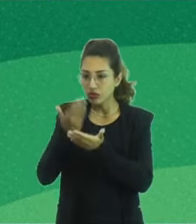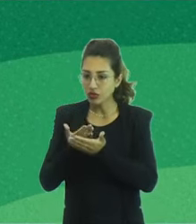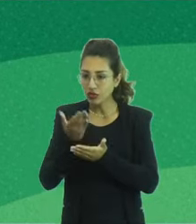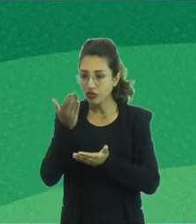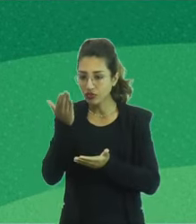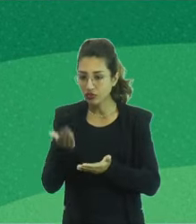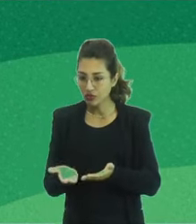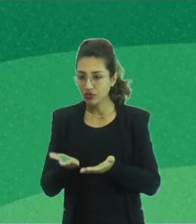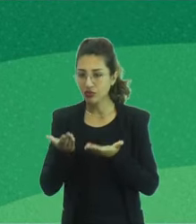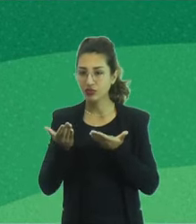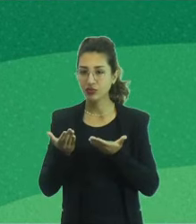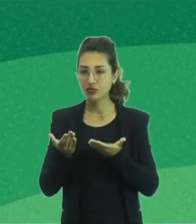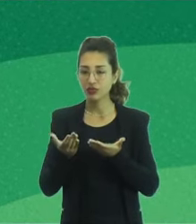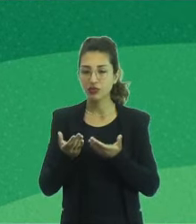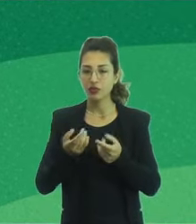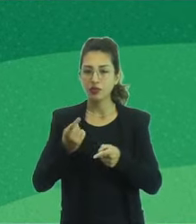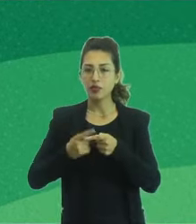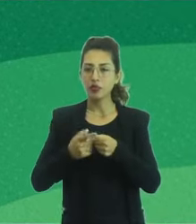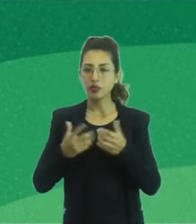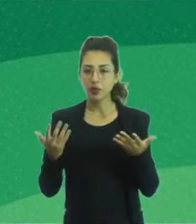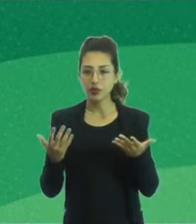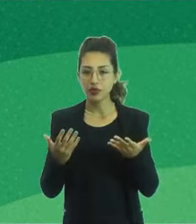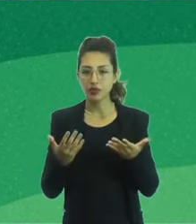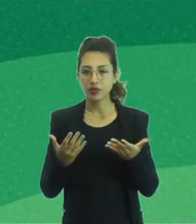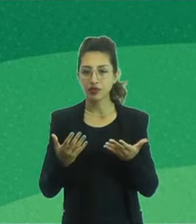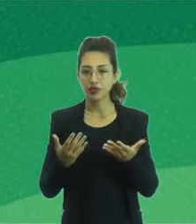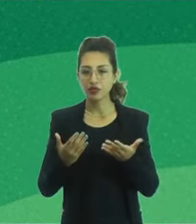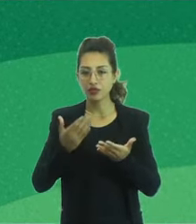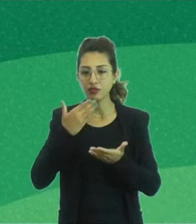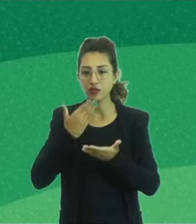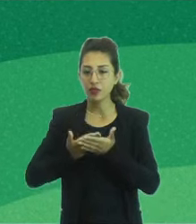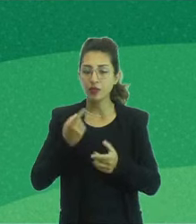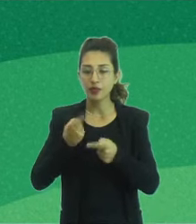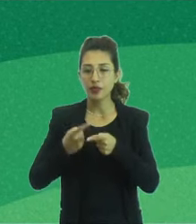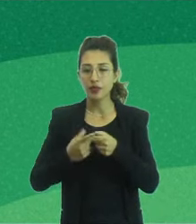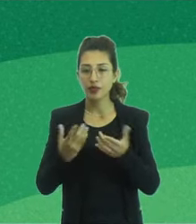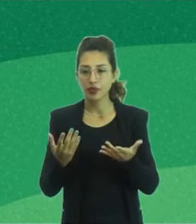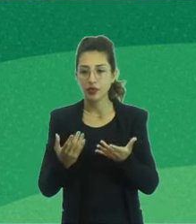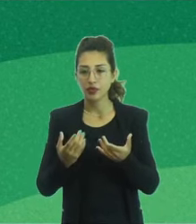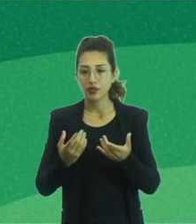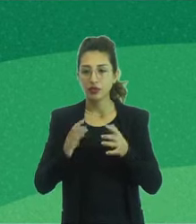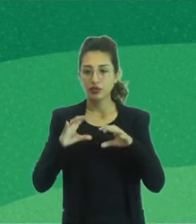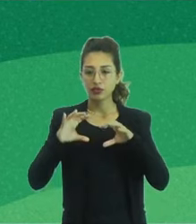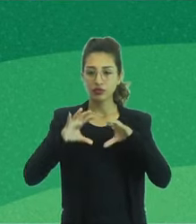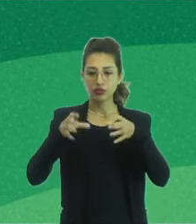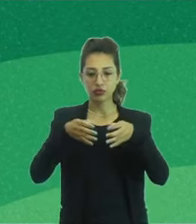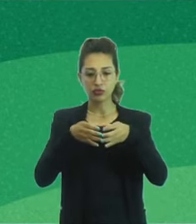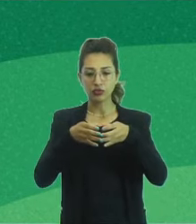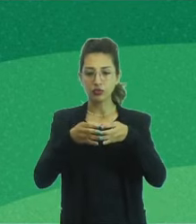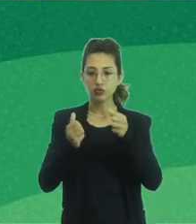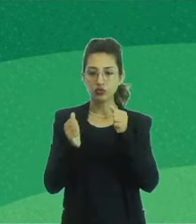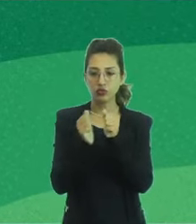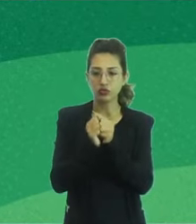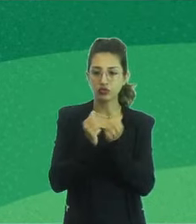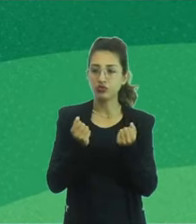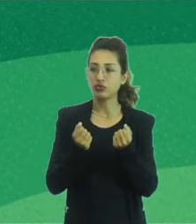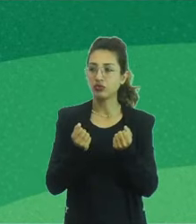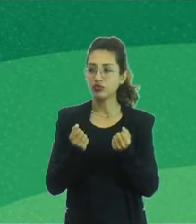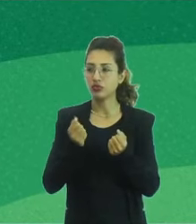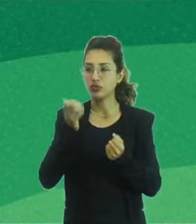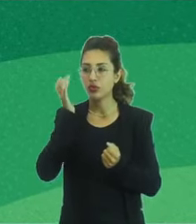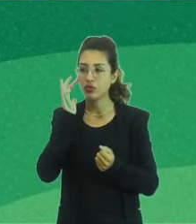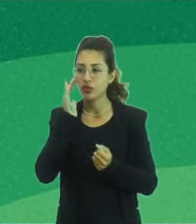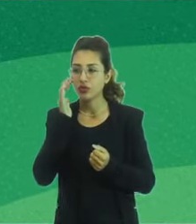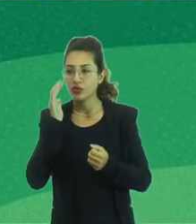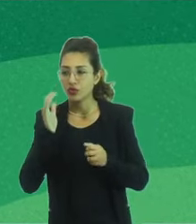a gente veio aqui todo mundo junto igual assim é meio horizontal Se eu pudesse eu não estaria em cima do palco porque acho que fica mais legal quando a gente tá todo